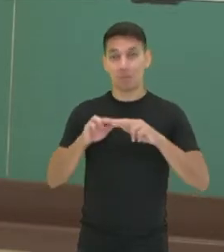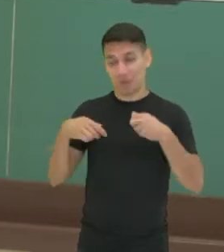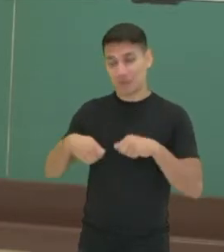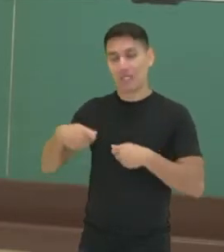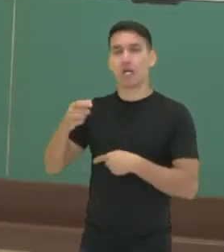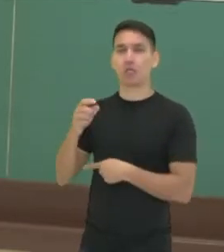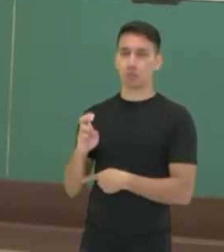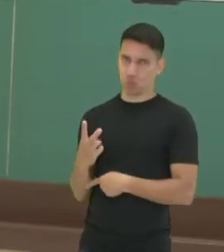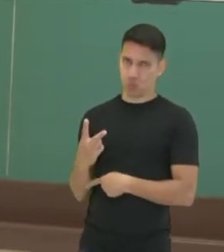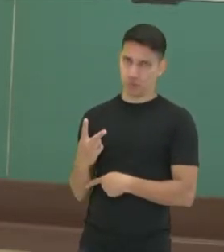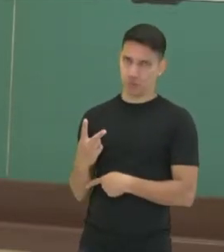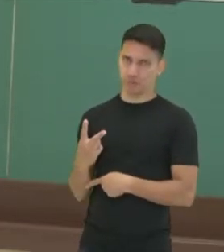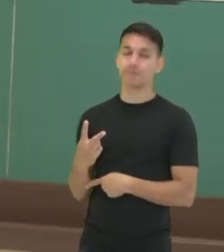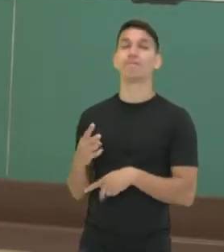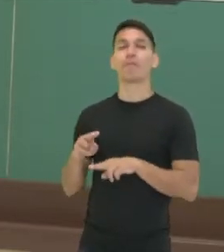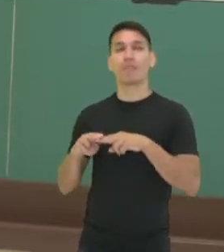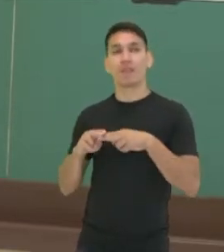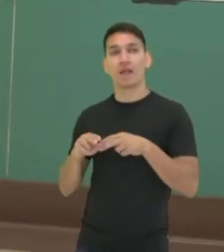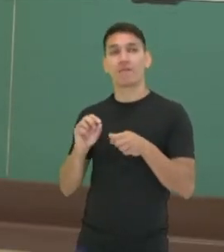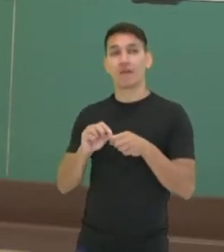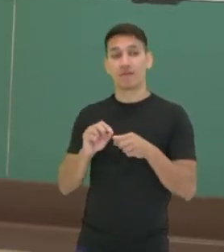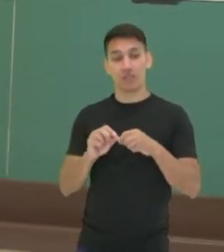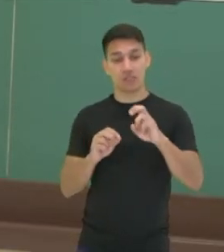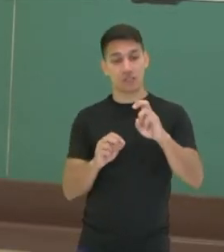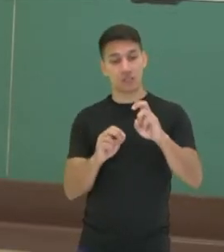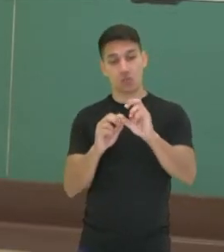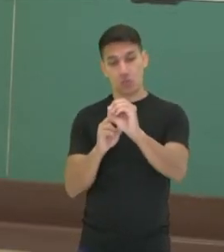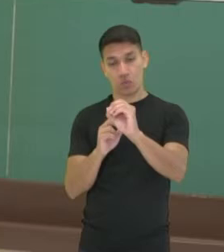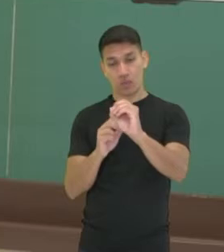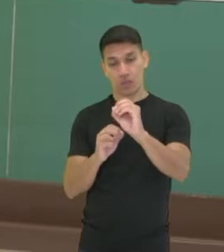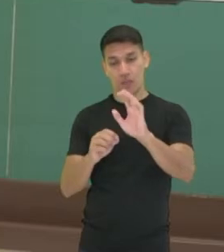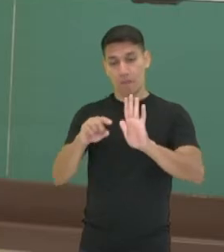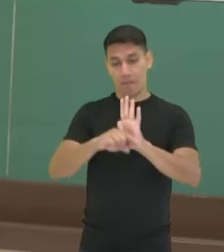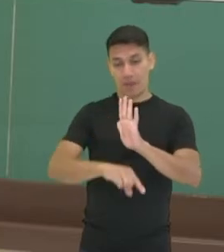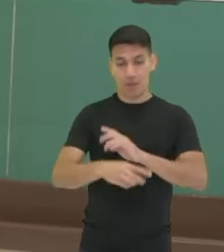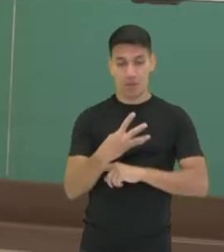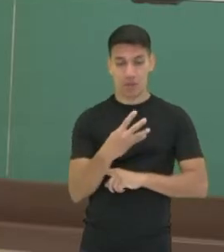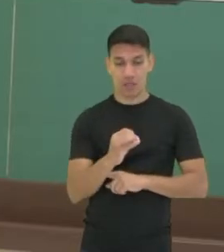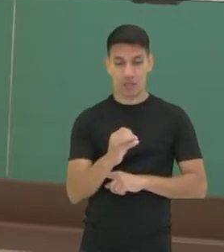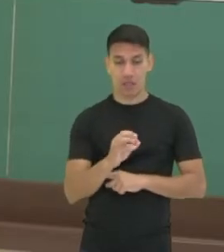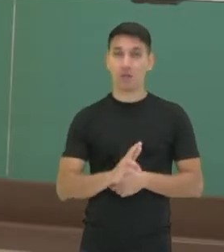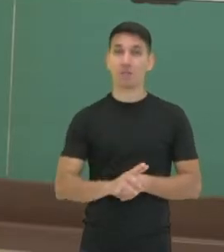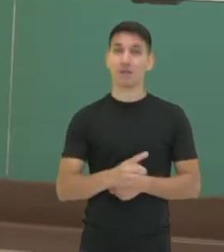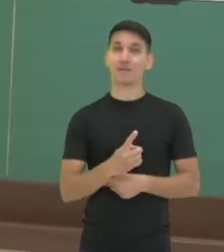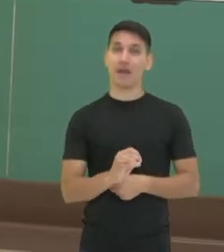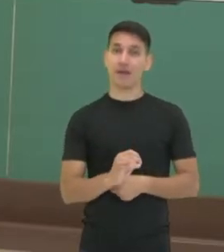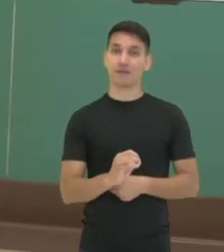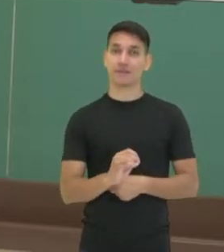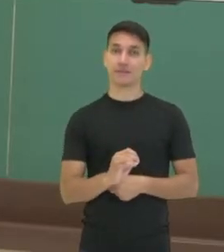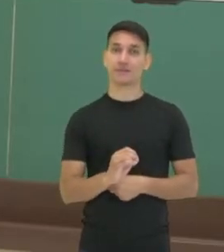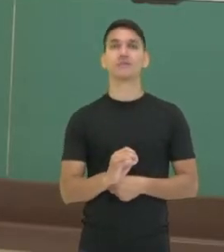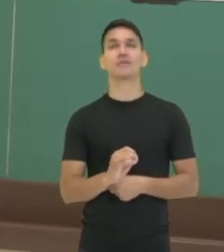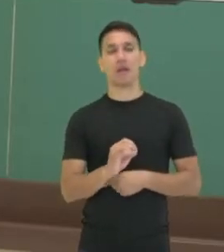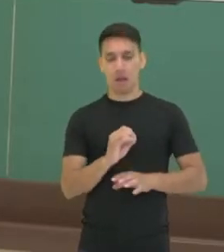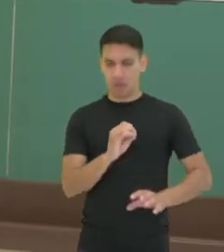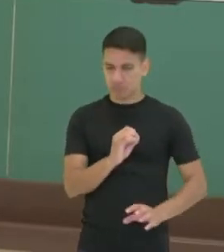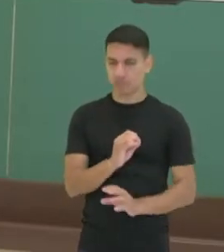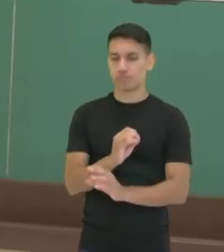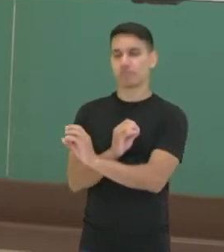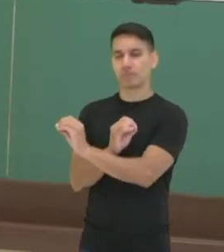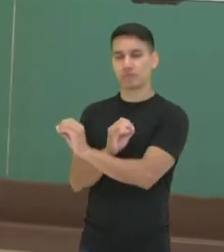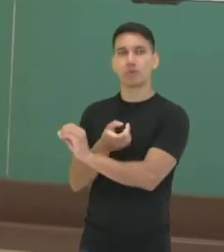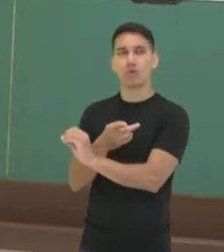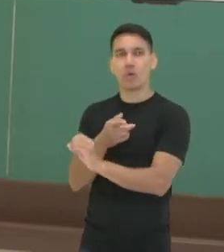mesmo. Aí, vamos fazer a subtração. 50 menos 40 é 10, né? Aí, acrescentamos o 0 novamente. Aqui, esse 0